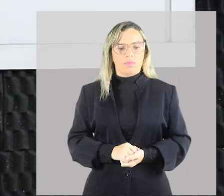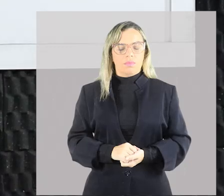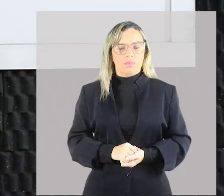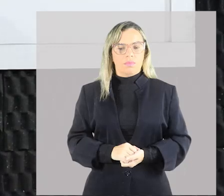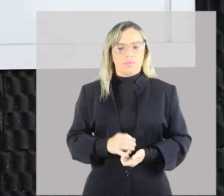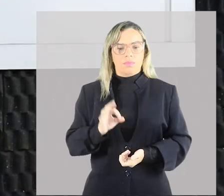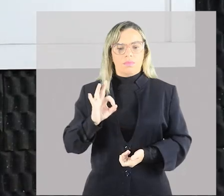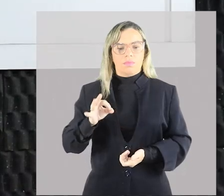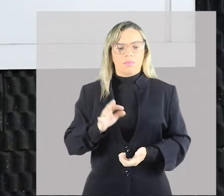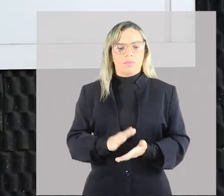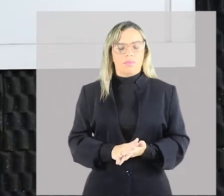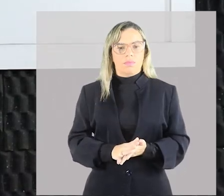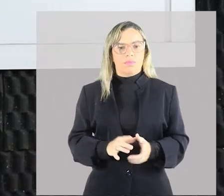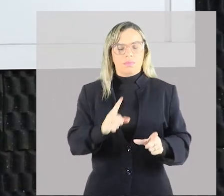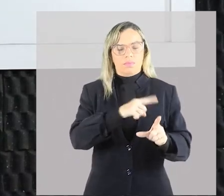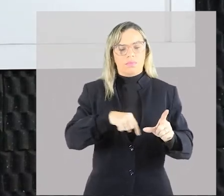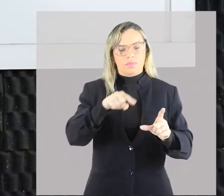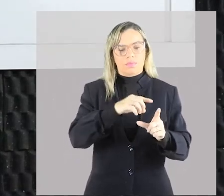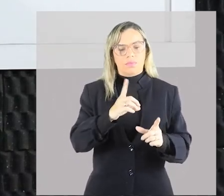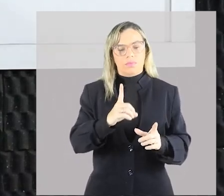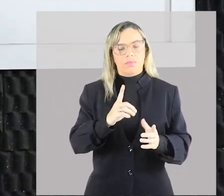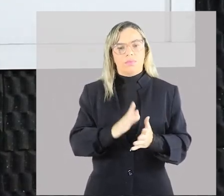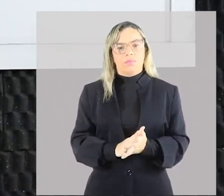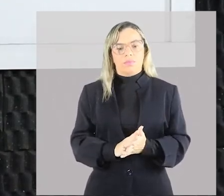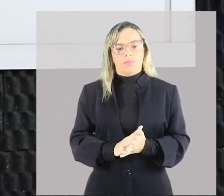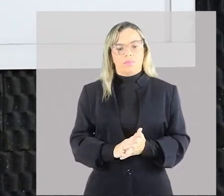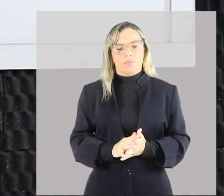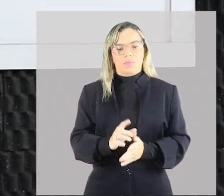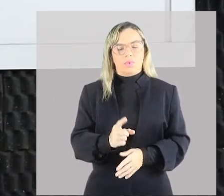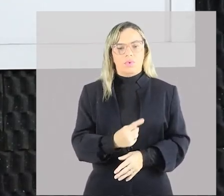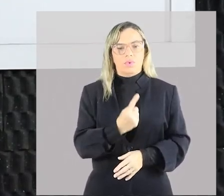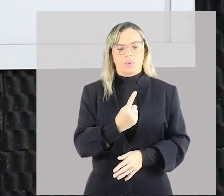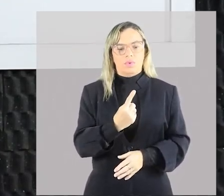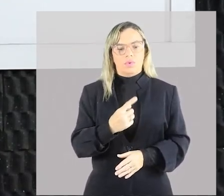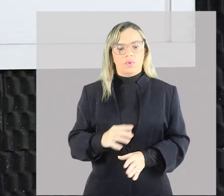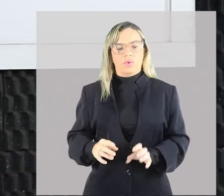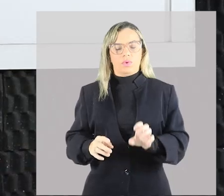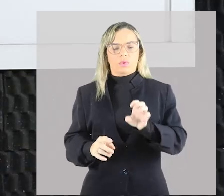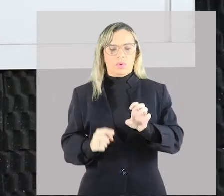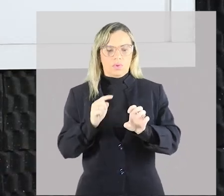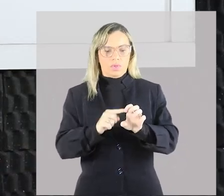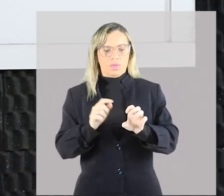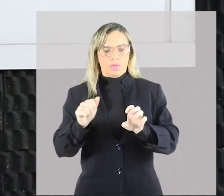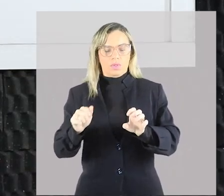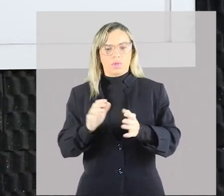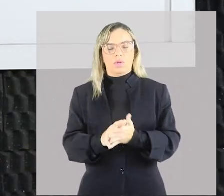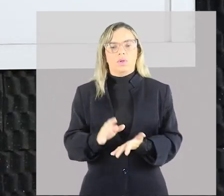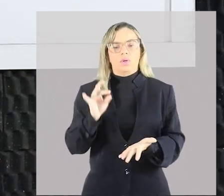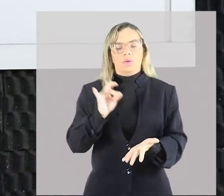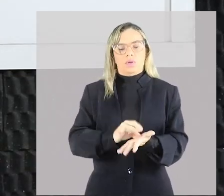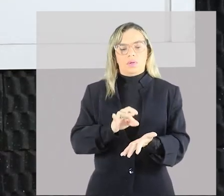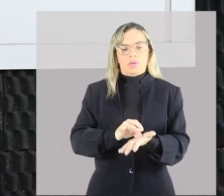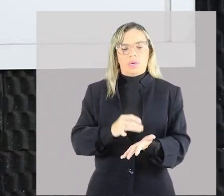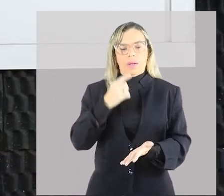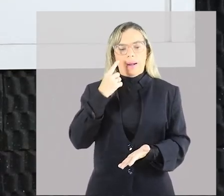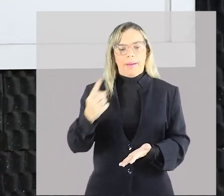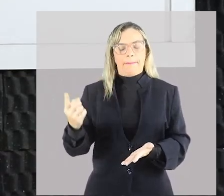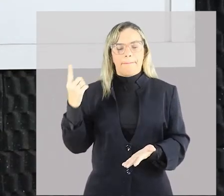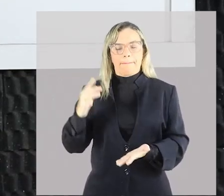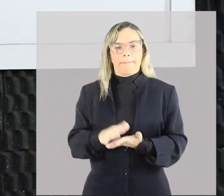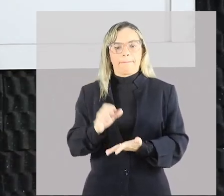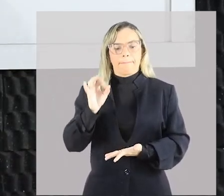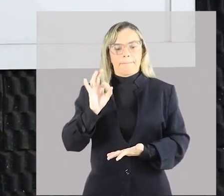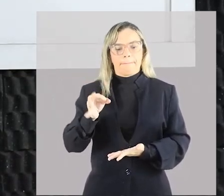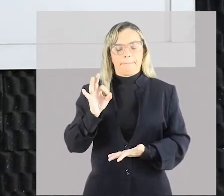Certo? Letra D, o elemento 1 pertence ao conjunto A, essa aqui é a opção verdadeira.